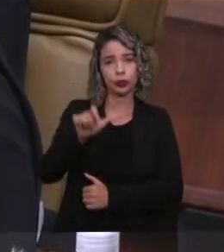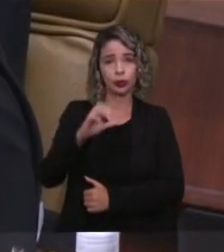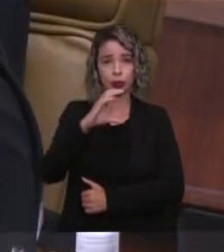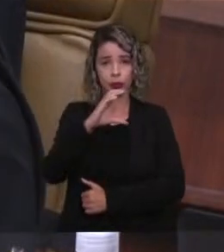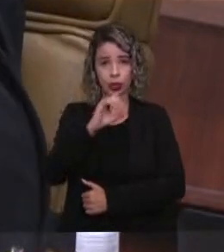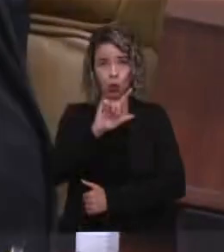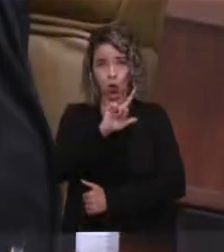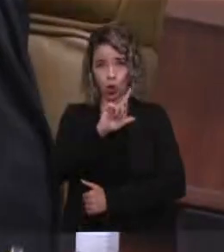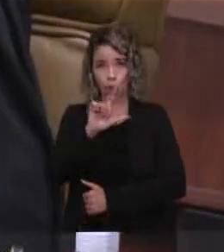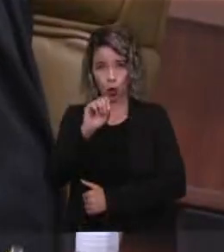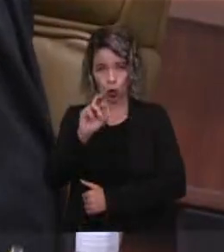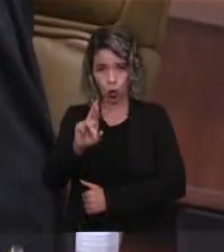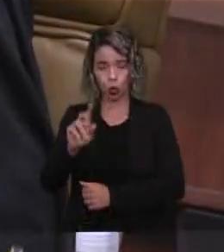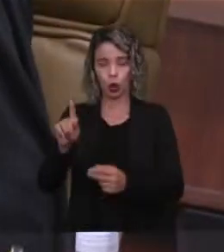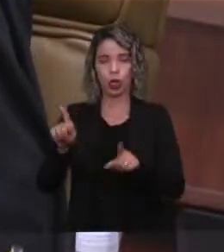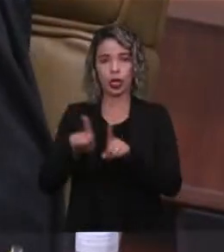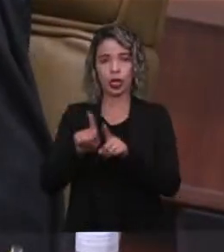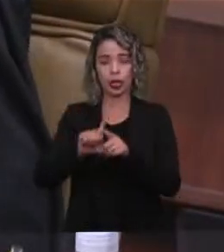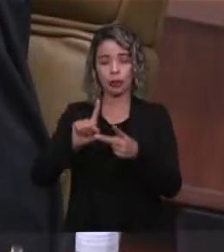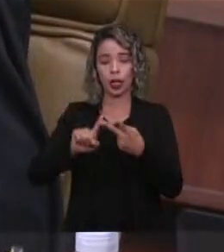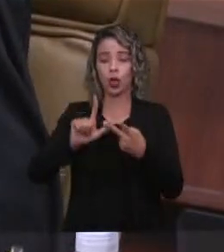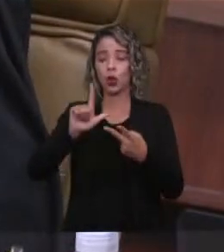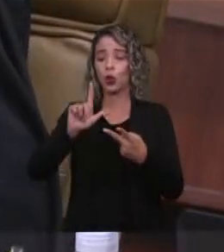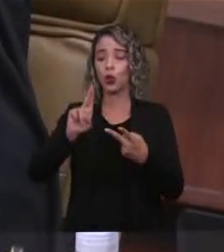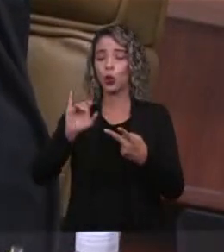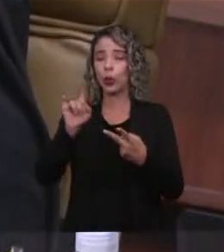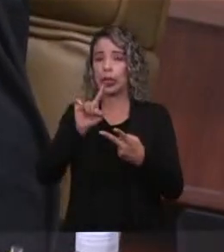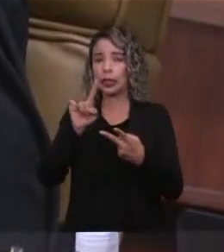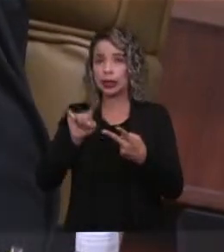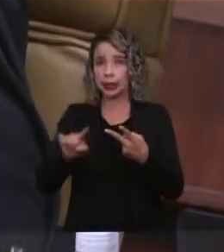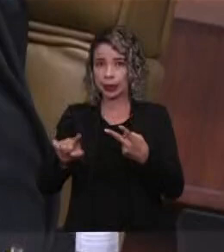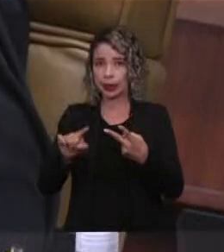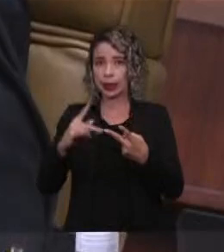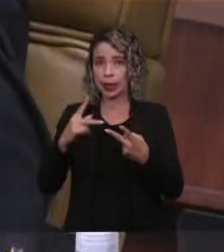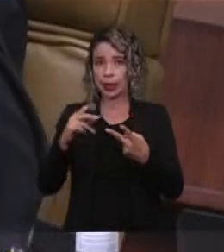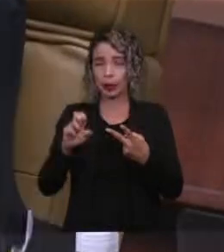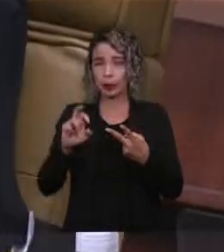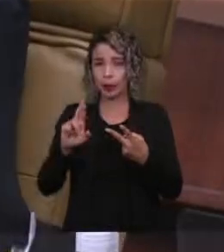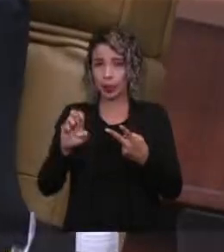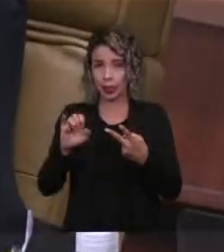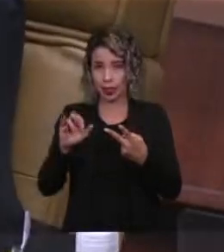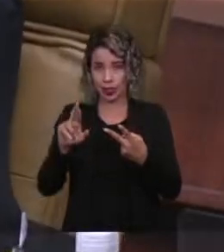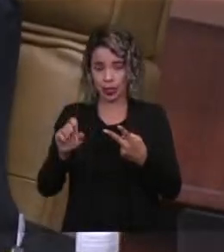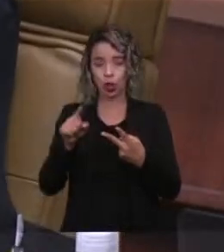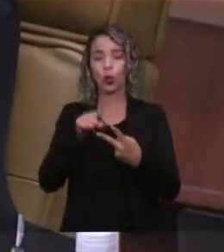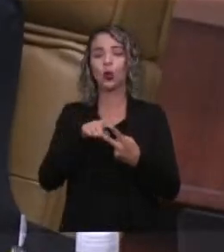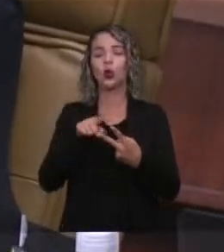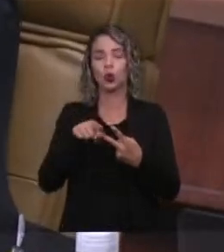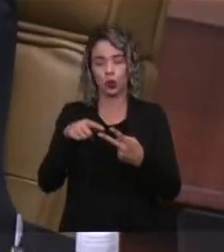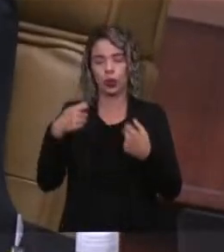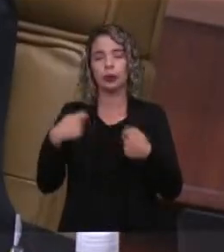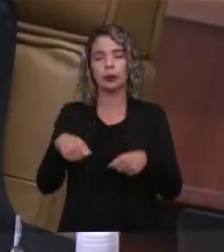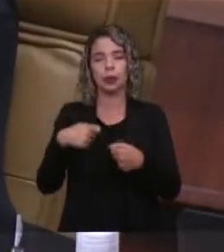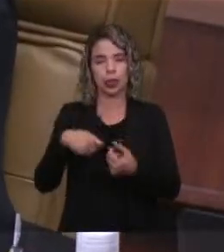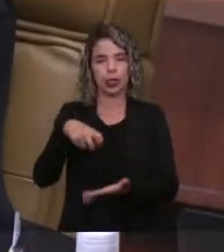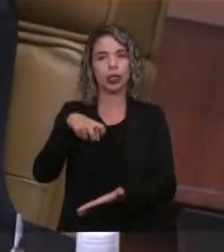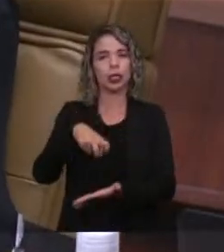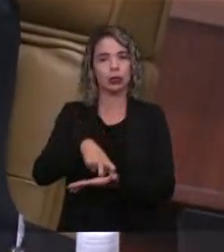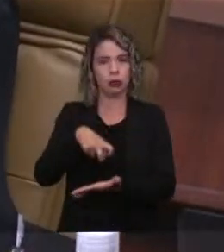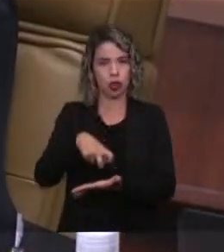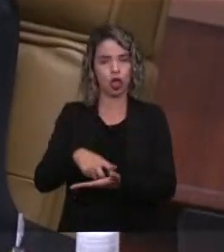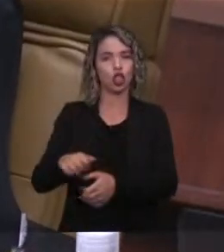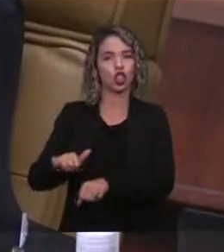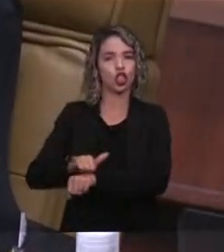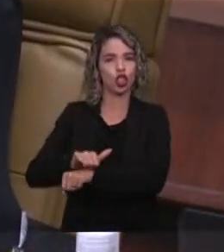e Luiz Pereira Duarte Amorim, entendo, devem ambos ser condenados pelo delito de